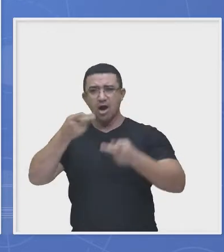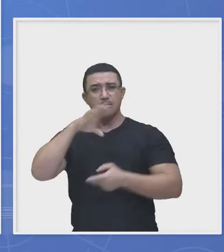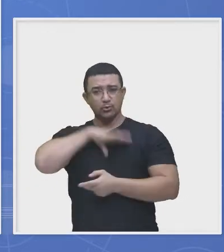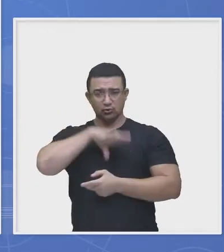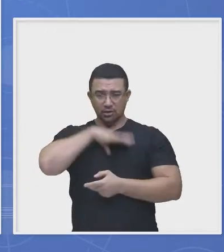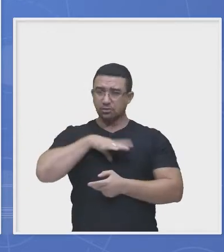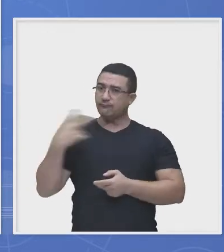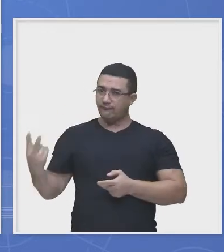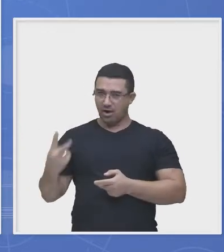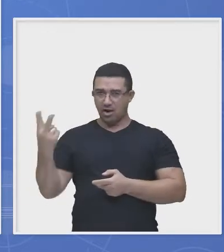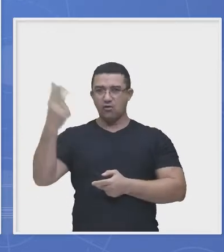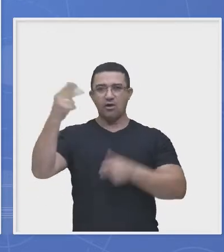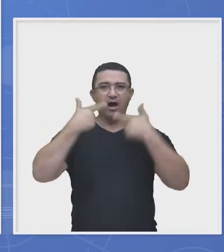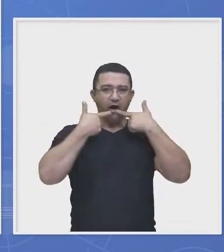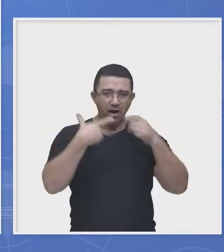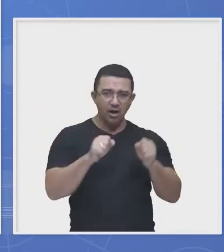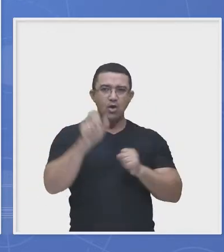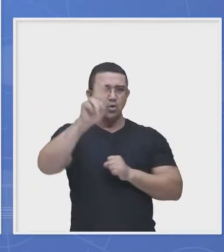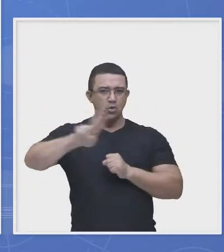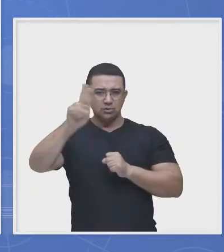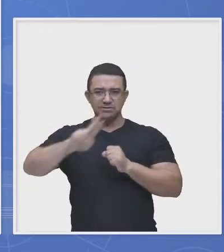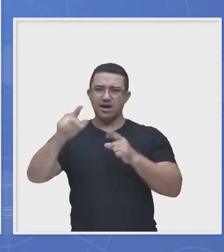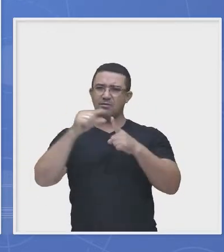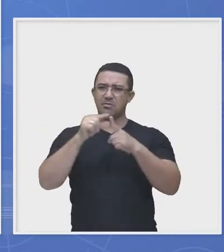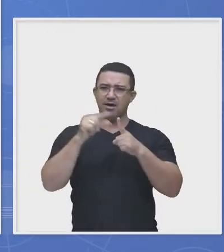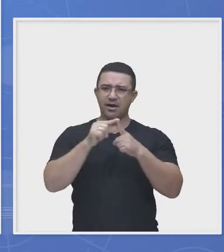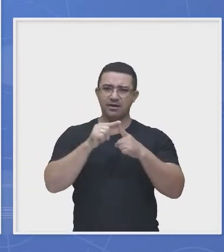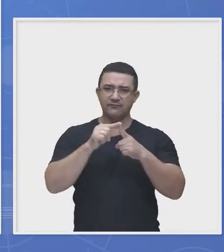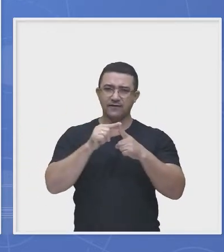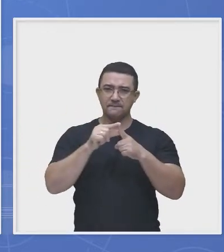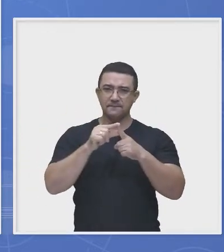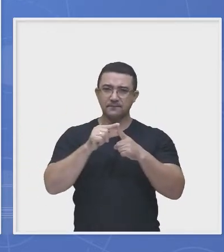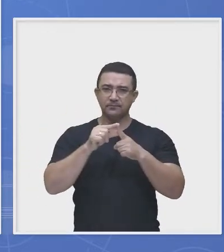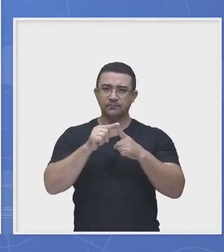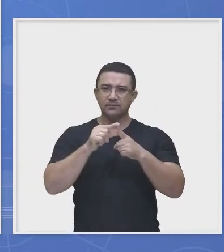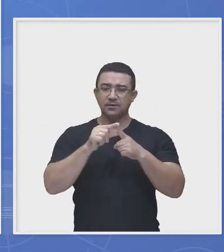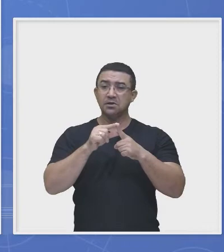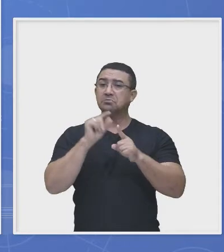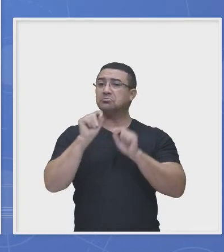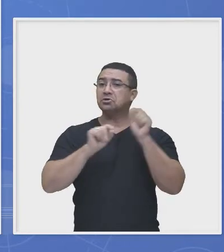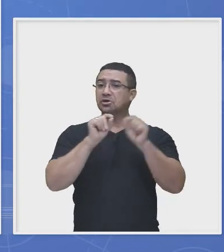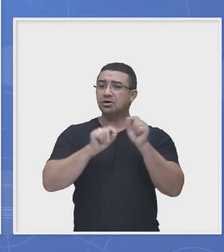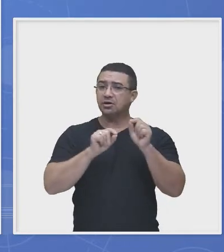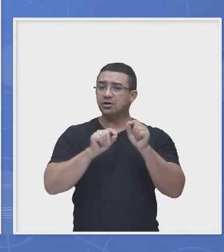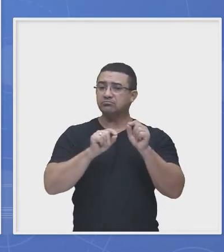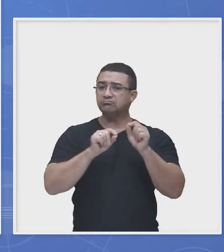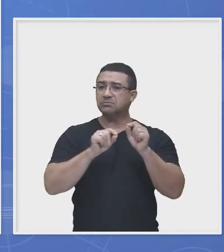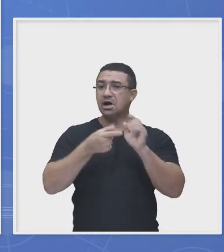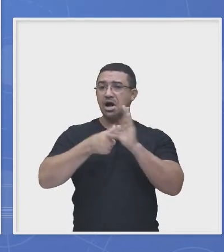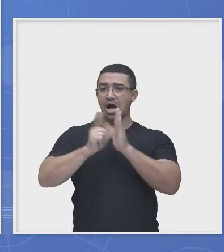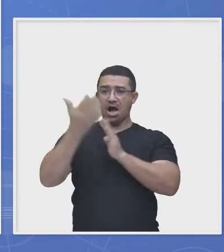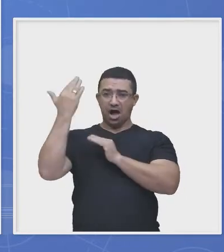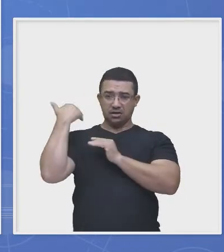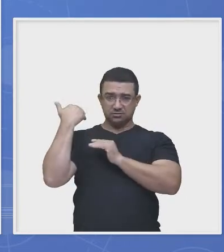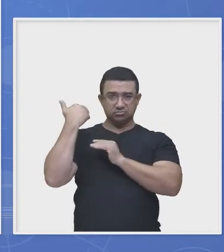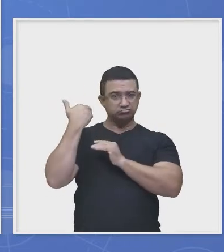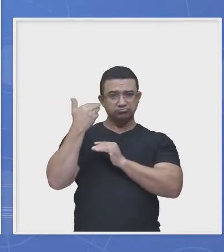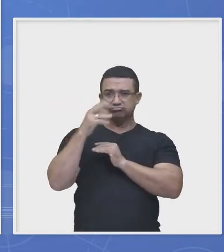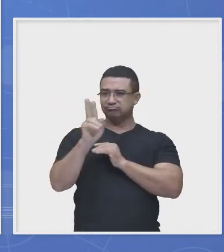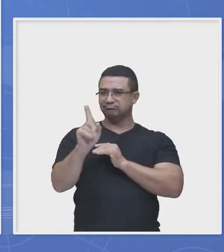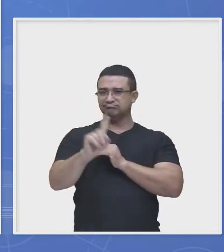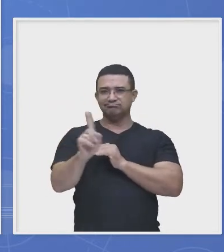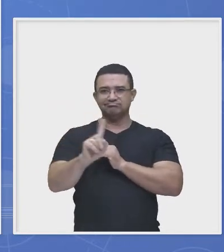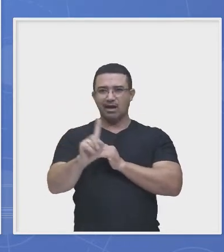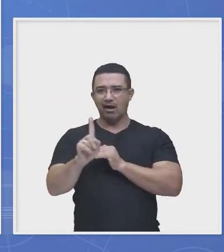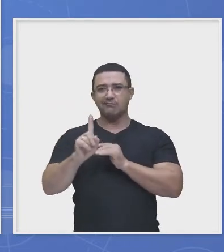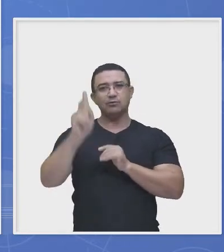linguagem, utilização de termos que até então não eram utilizados na literatura, nos